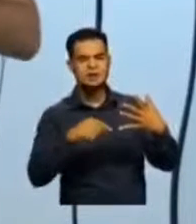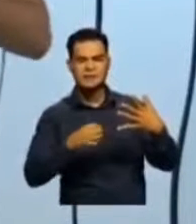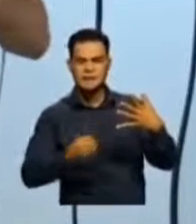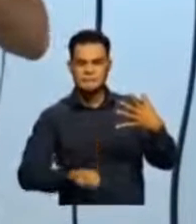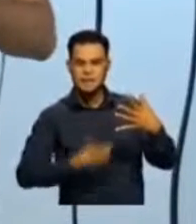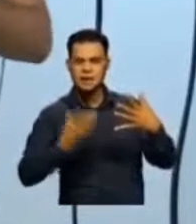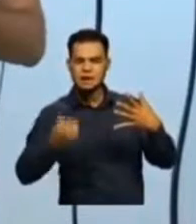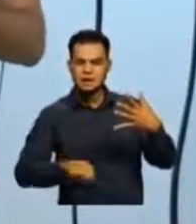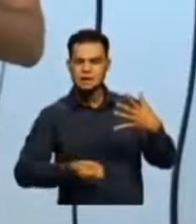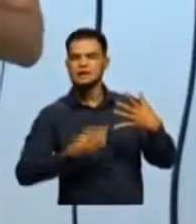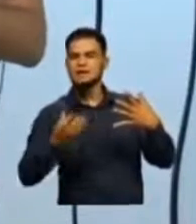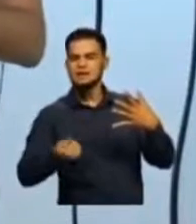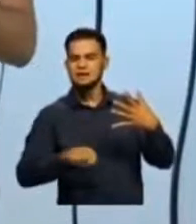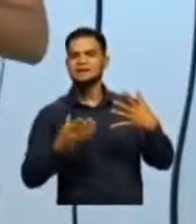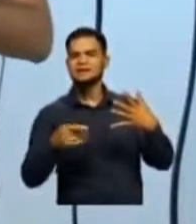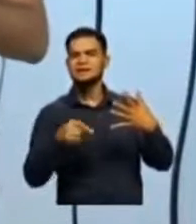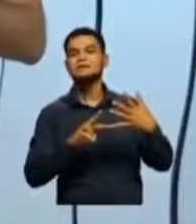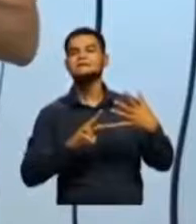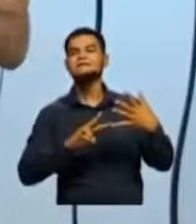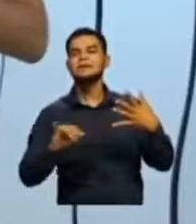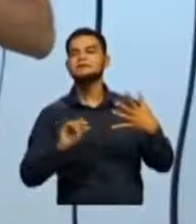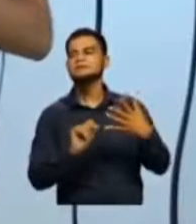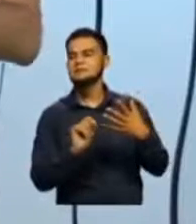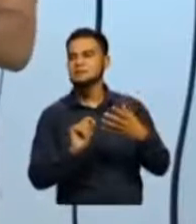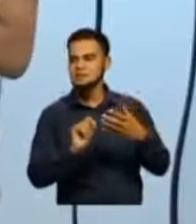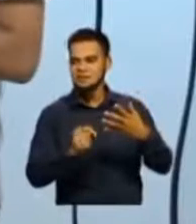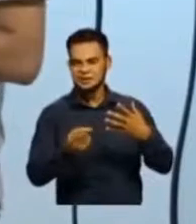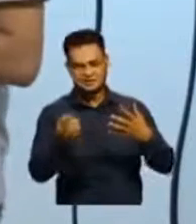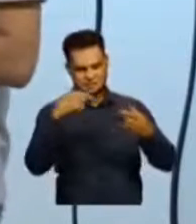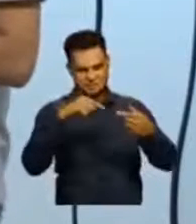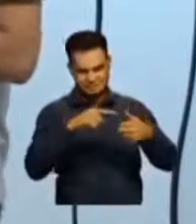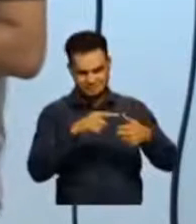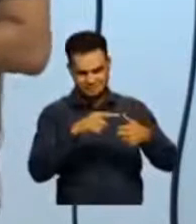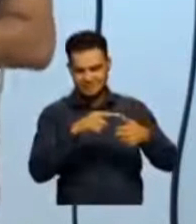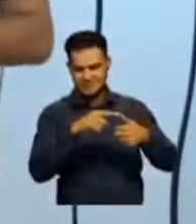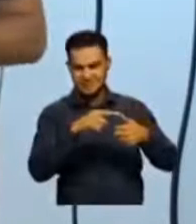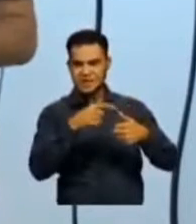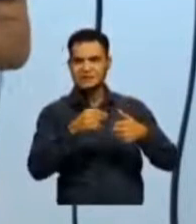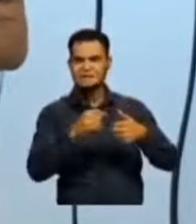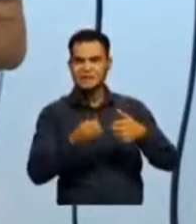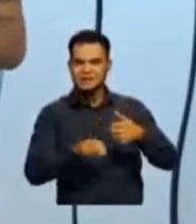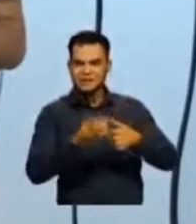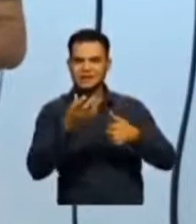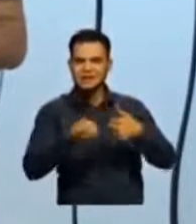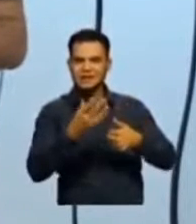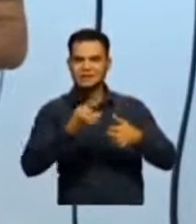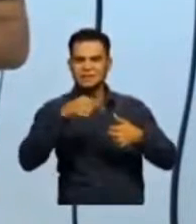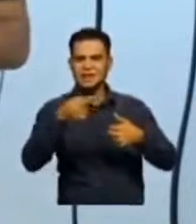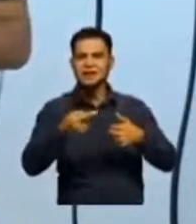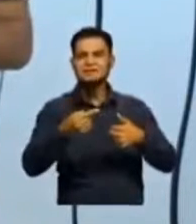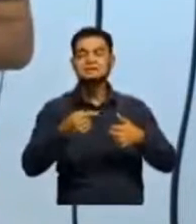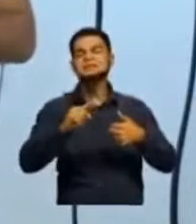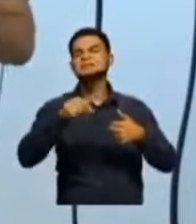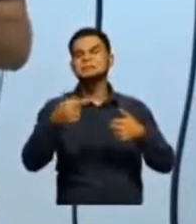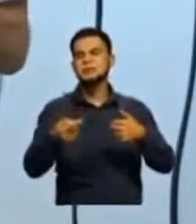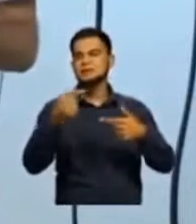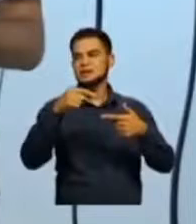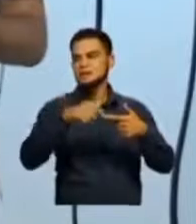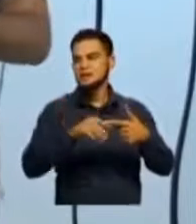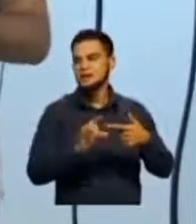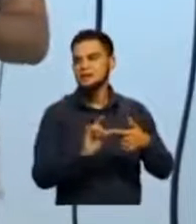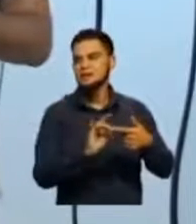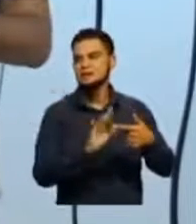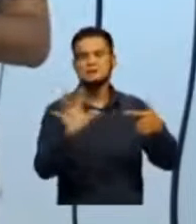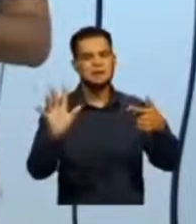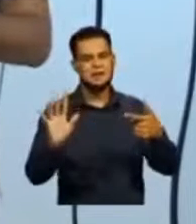maturação, a montagem dele, ele vai montou todo, ele vai ser liberado pela célula. Ou às vezes